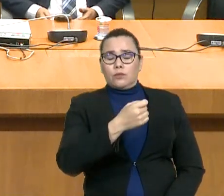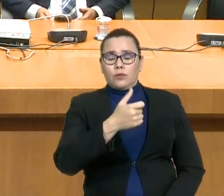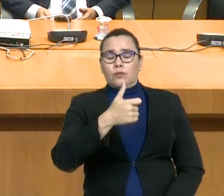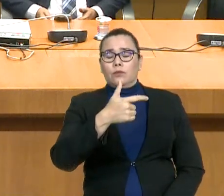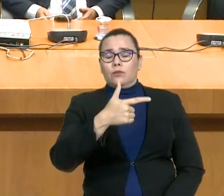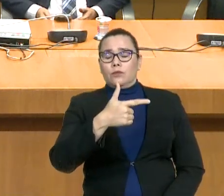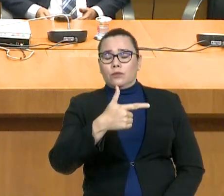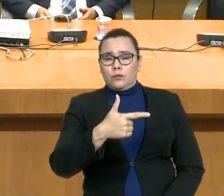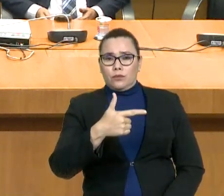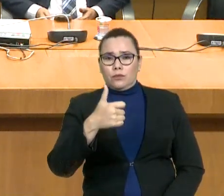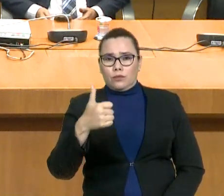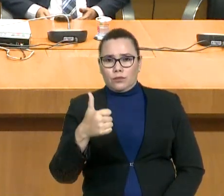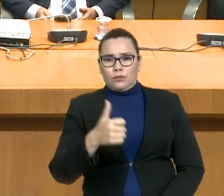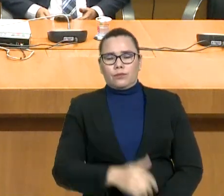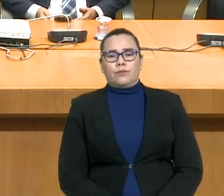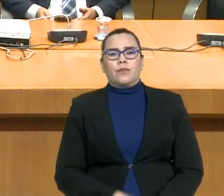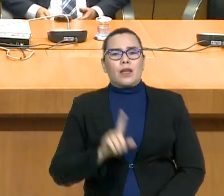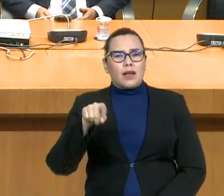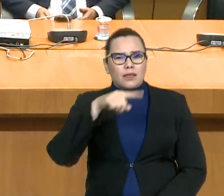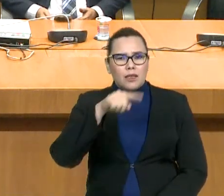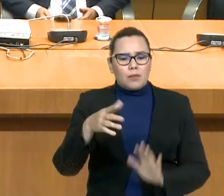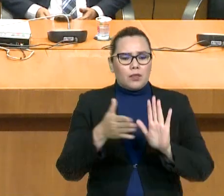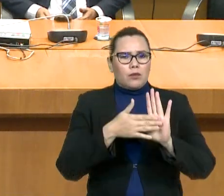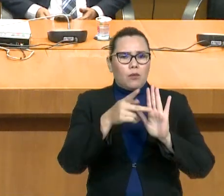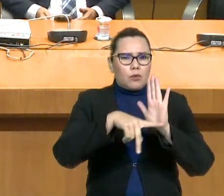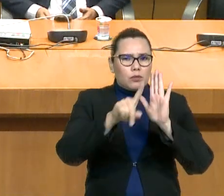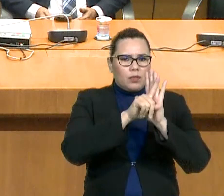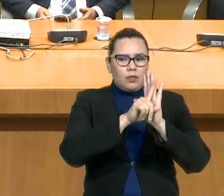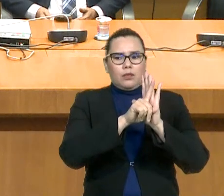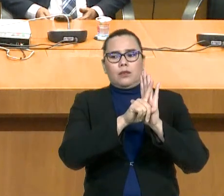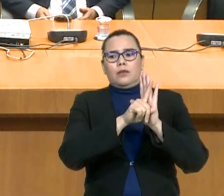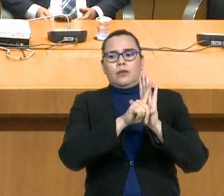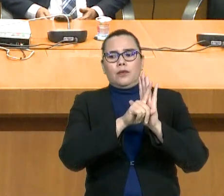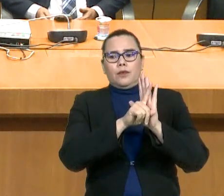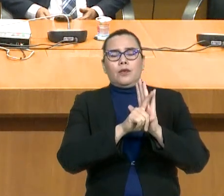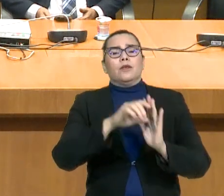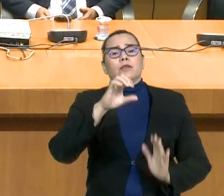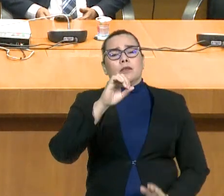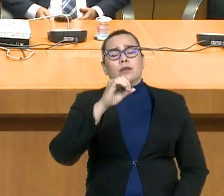091/2021. Veto total ao projeto de lei número